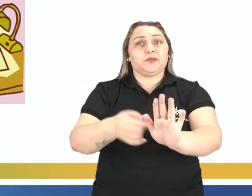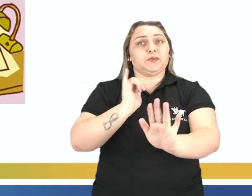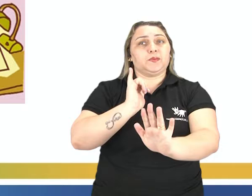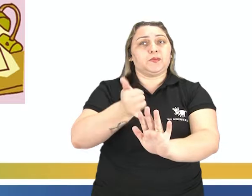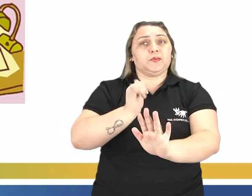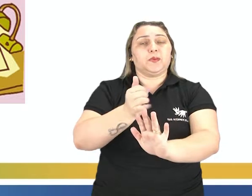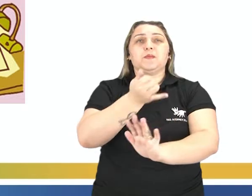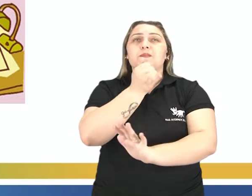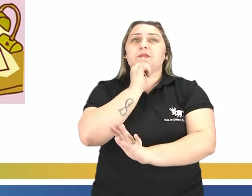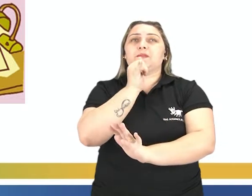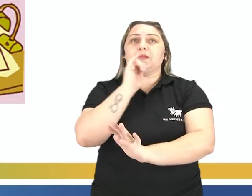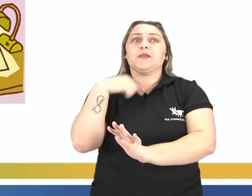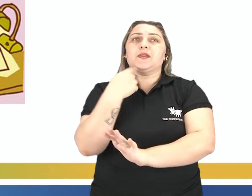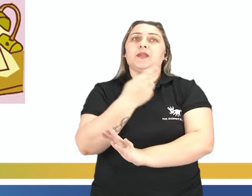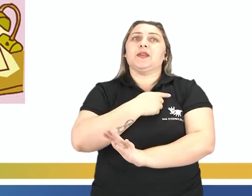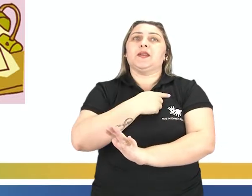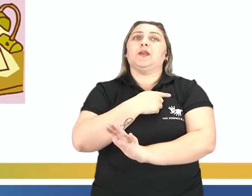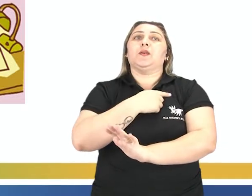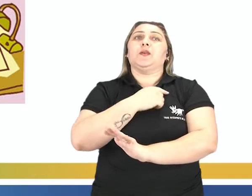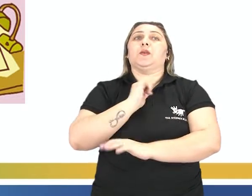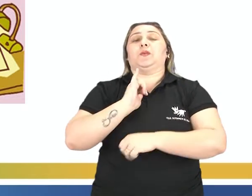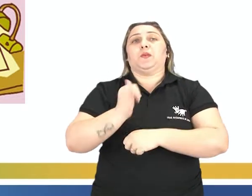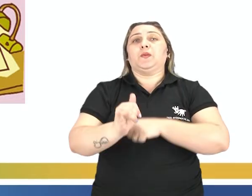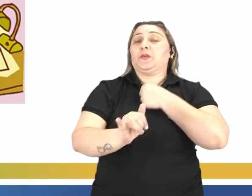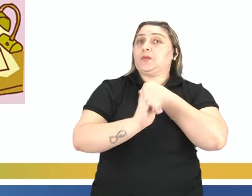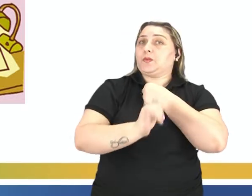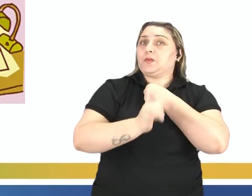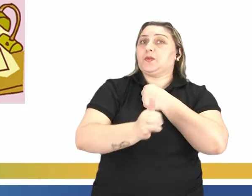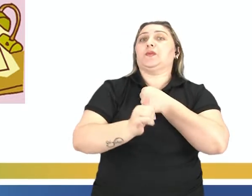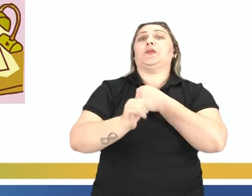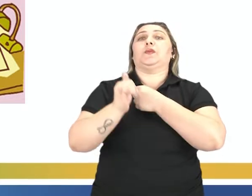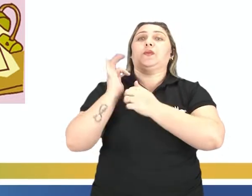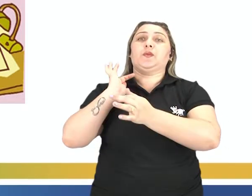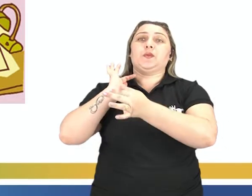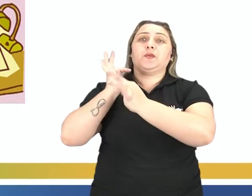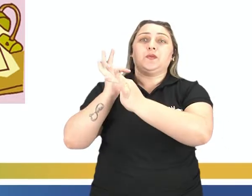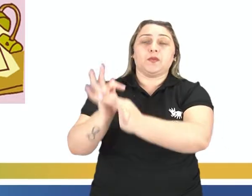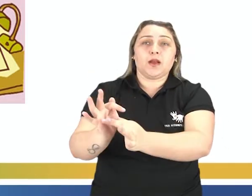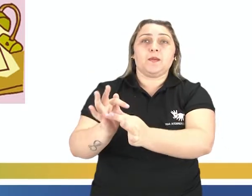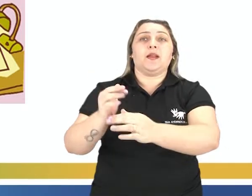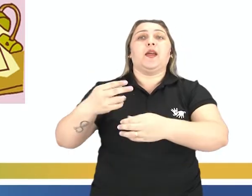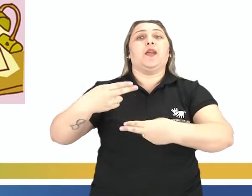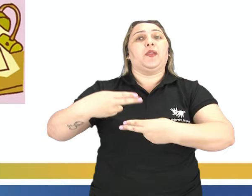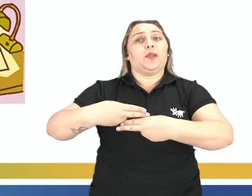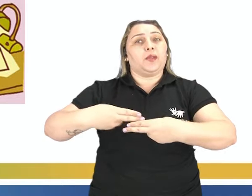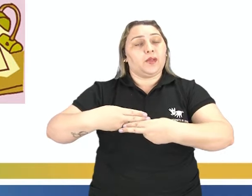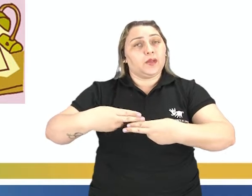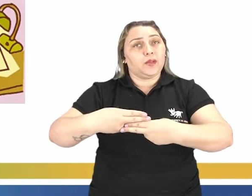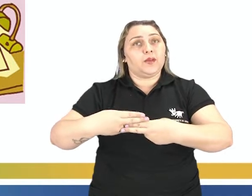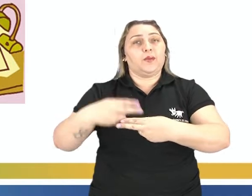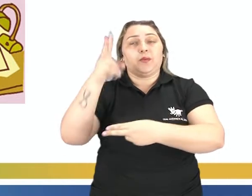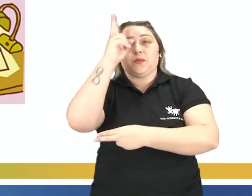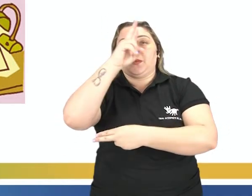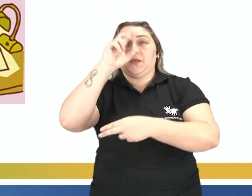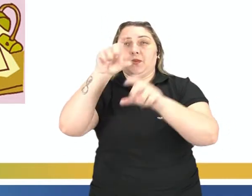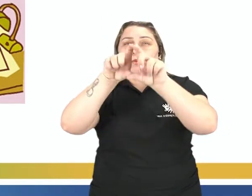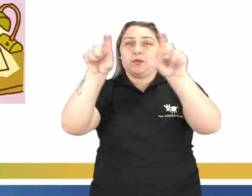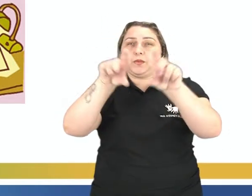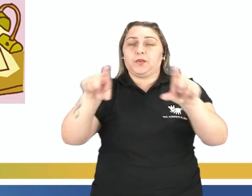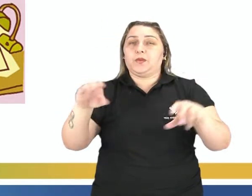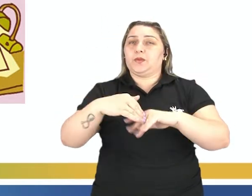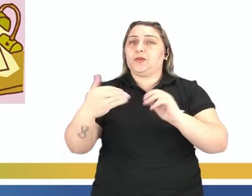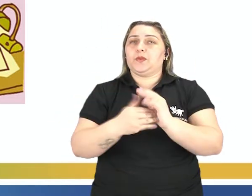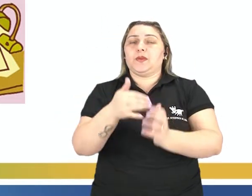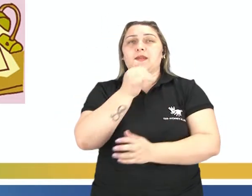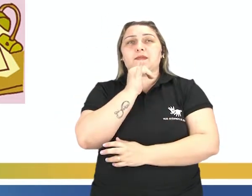uma narrativa. Por exemplo, nós temos os contos, crônicas, fábulas, novelas, histórias em